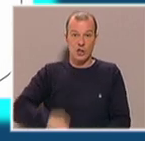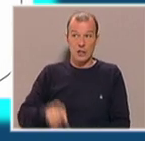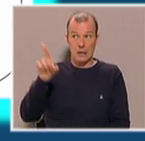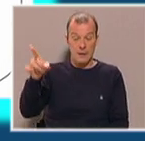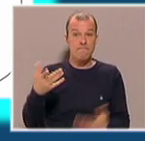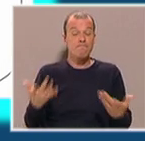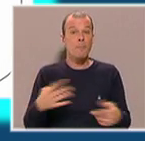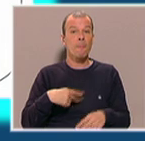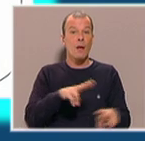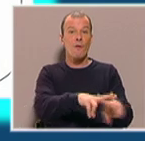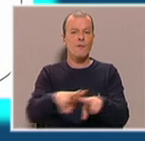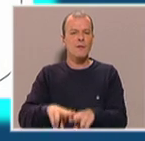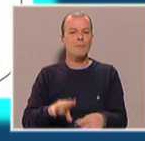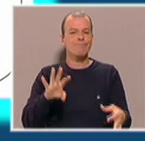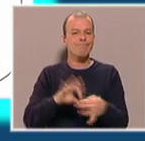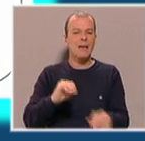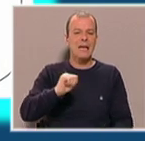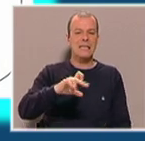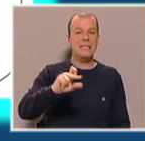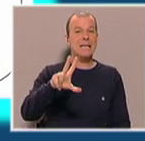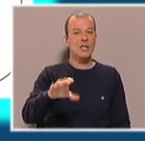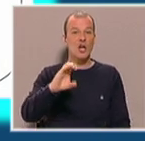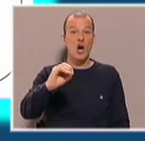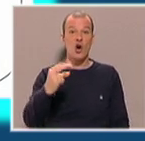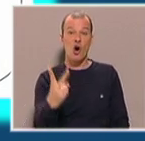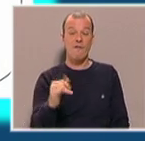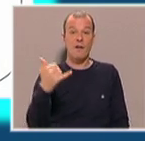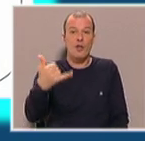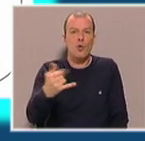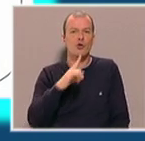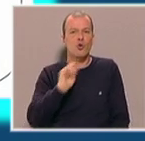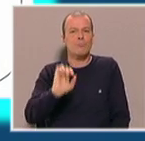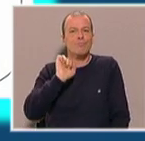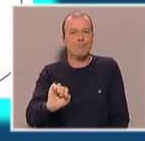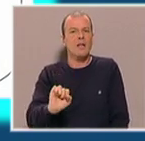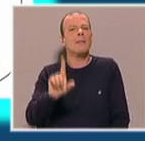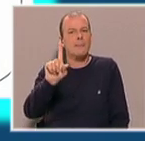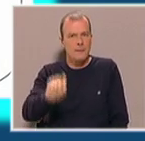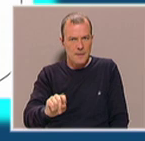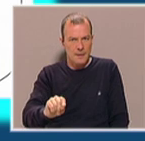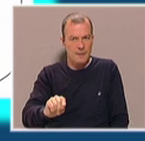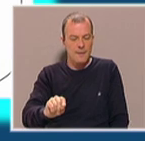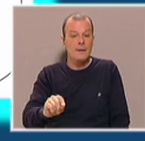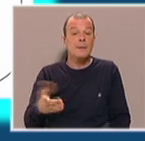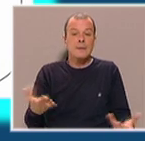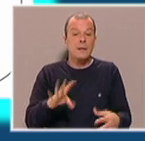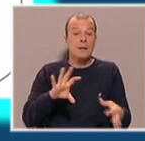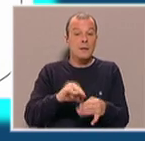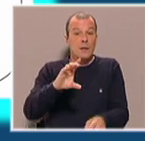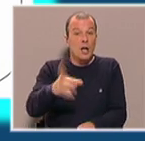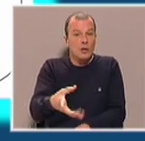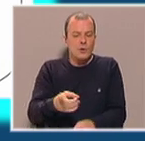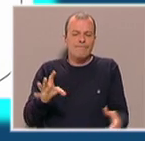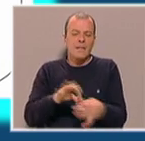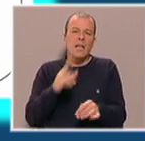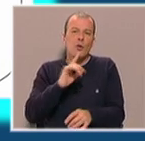também a designação de SARS-CoV-2. Portanto, a doença é Covid-19, porque tem a ver, obviamente, com o nome